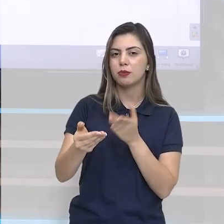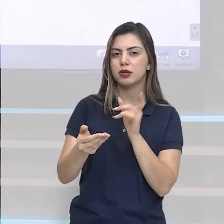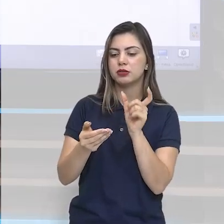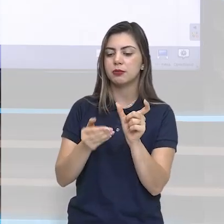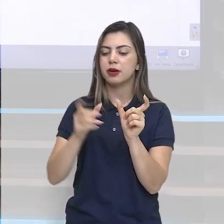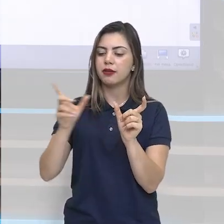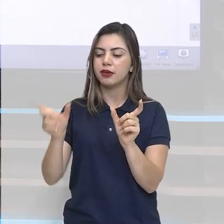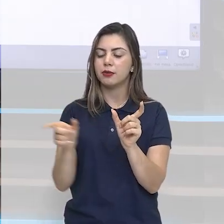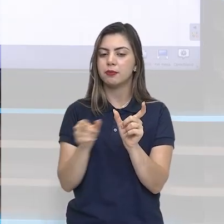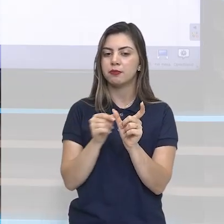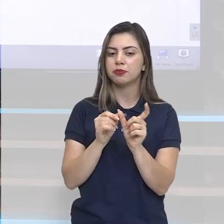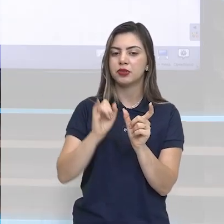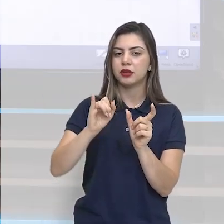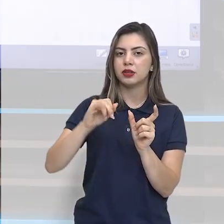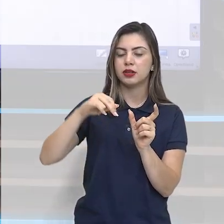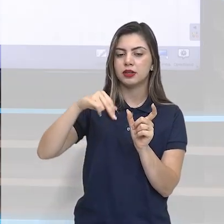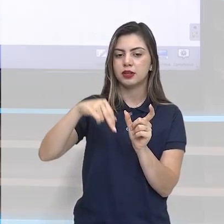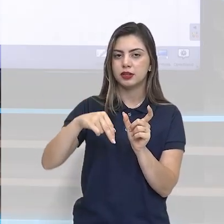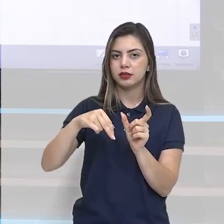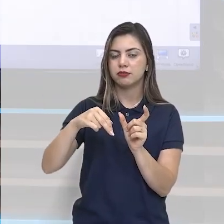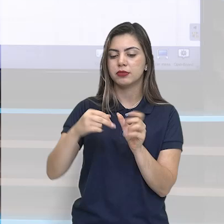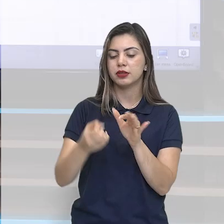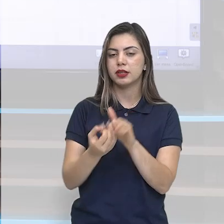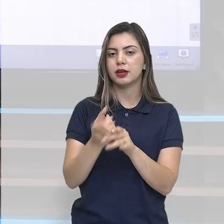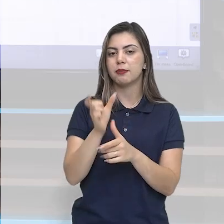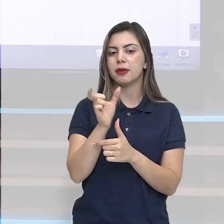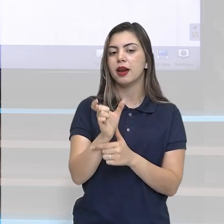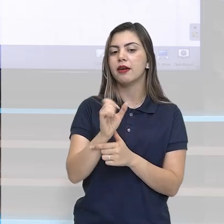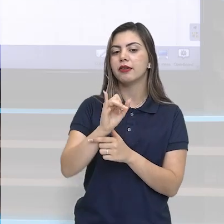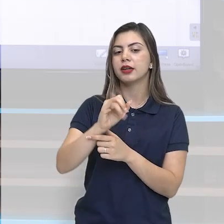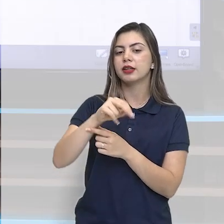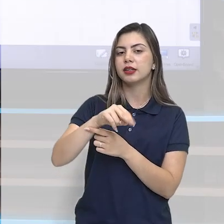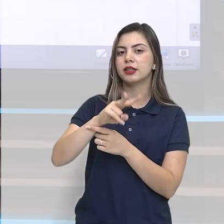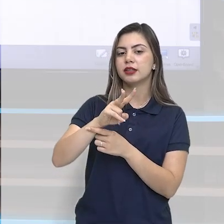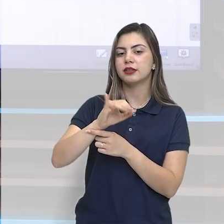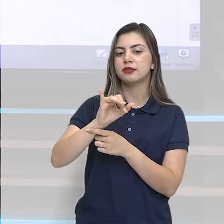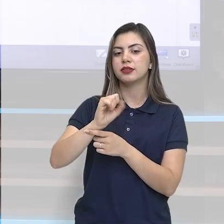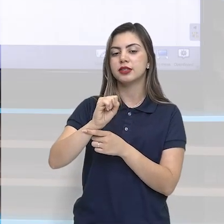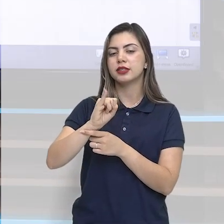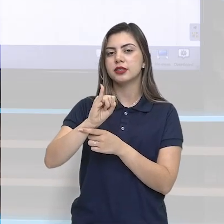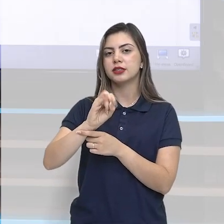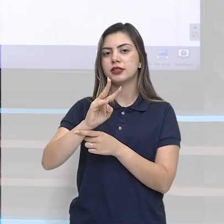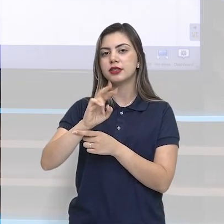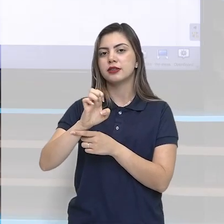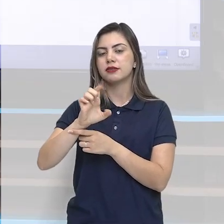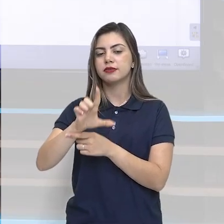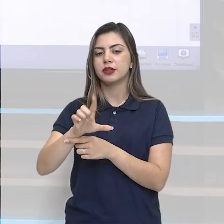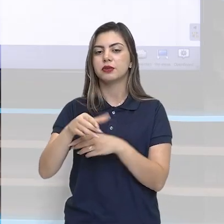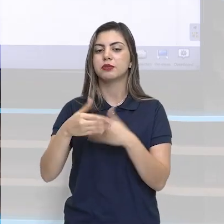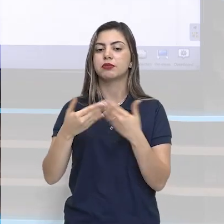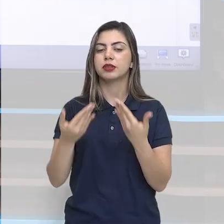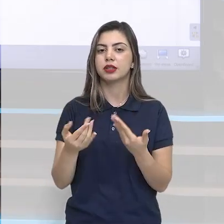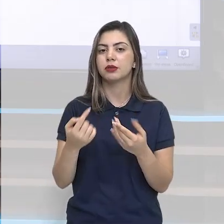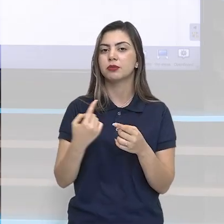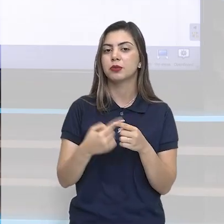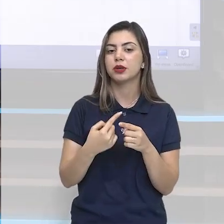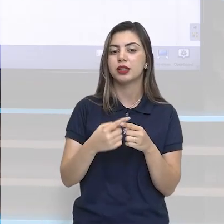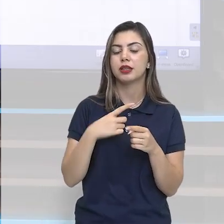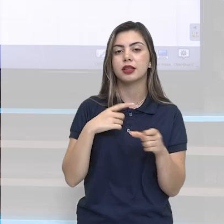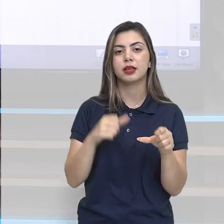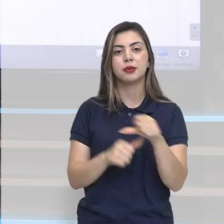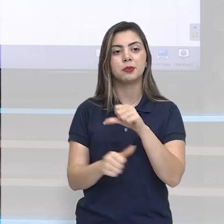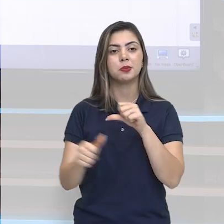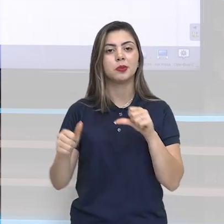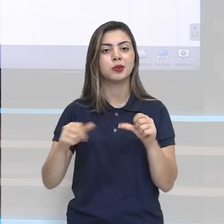palavra visível, formou uma outra palavra. Qual foi a palavra? Invisível. Alterou, modificou o